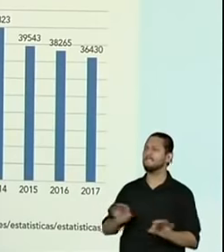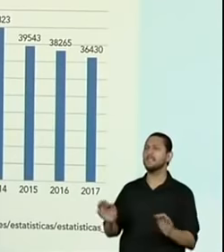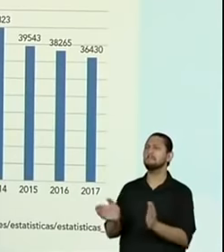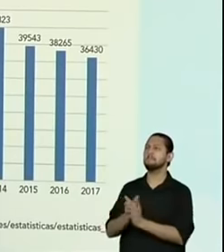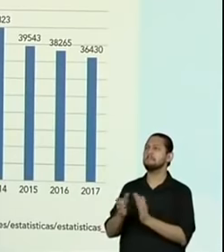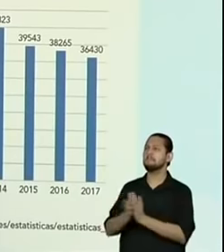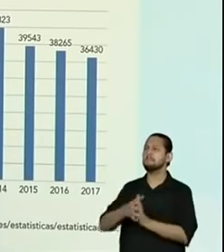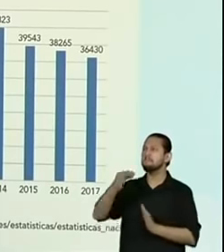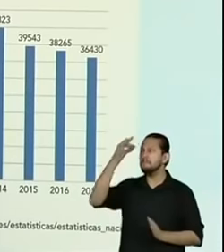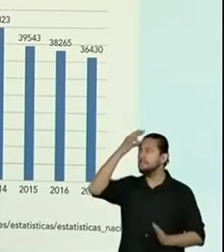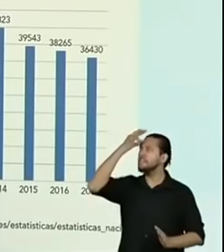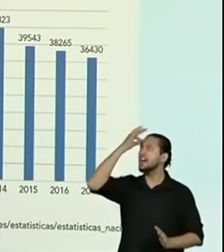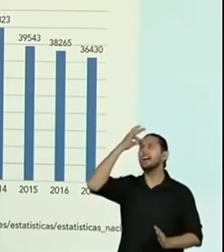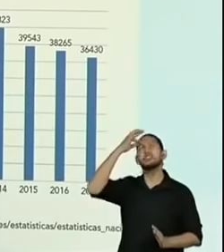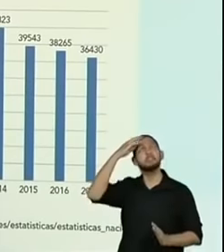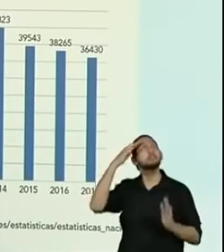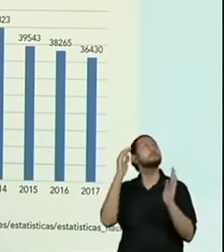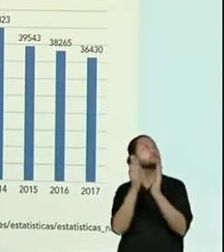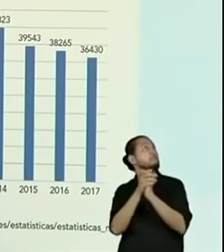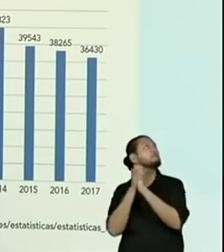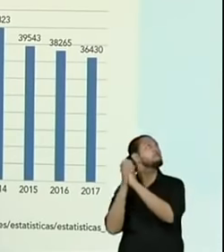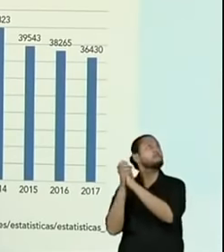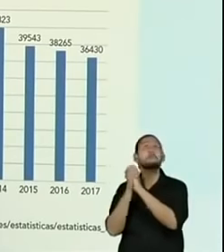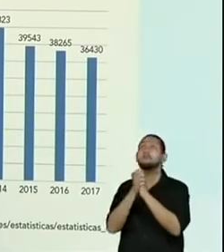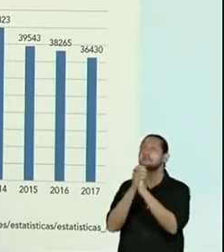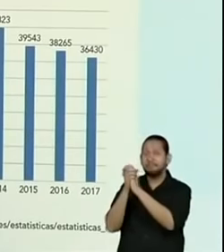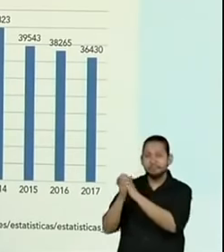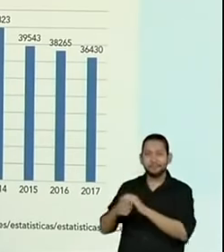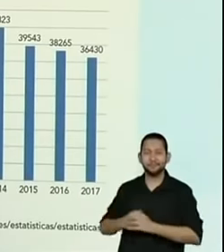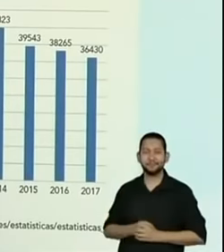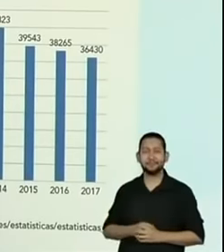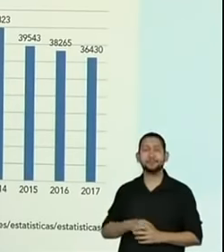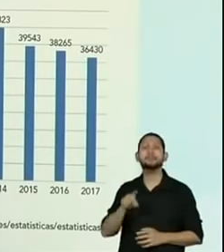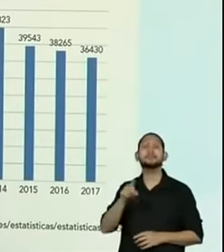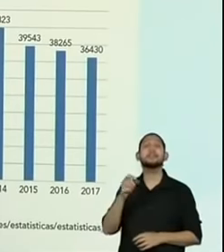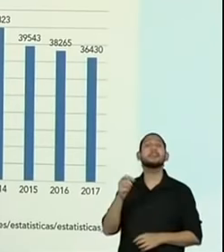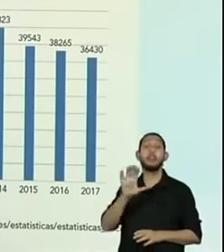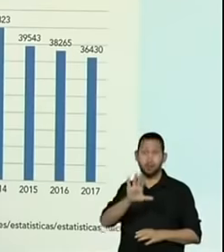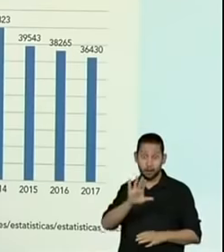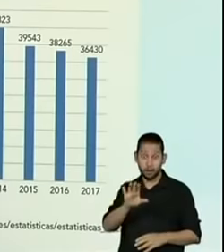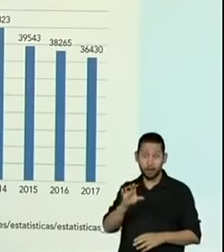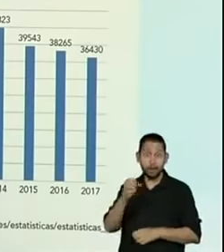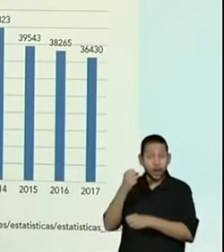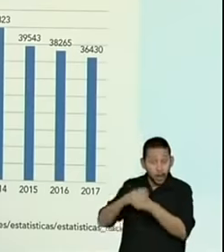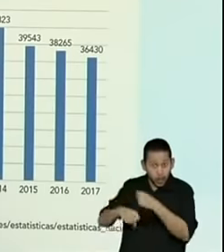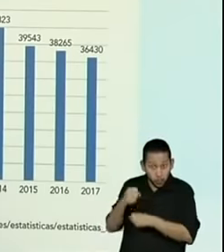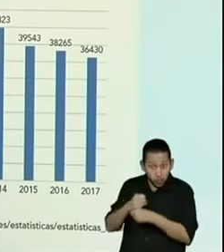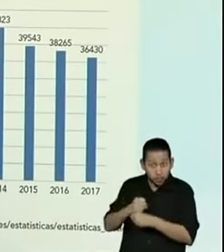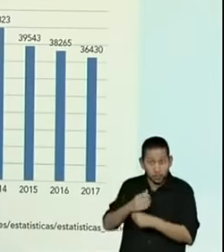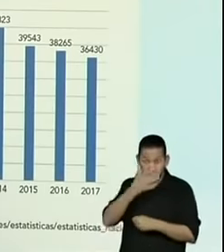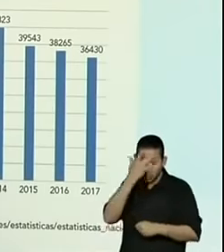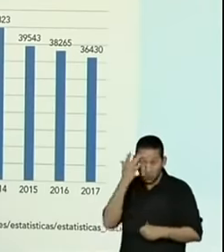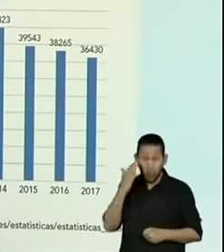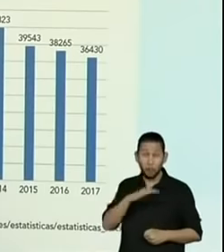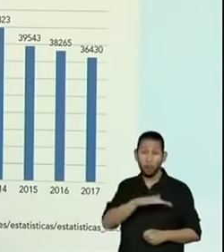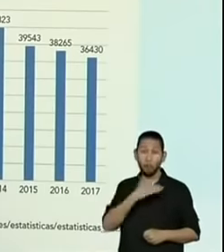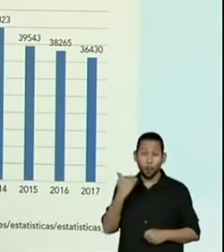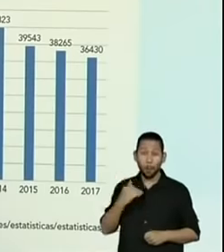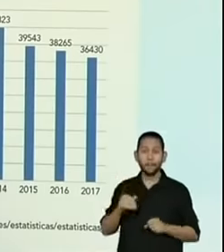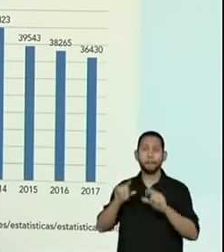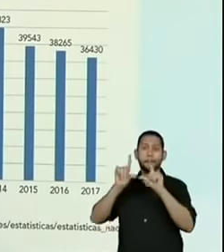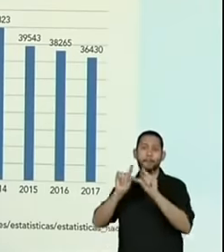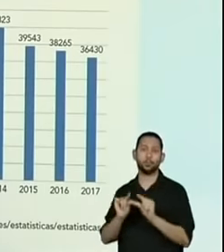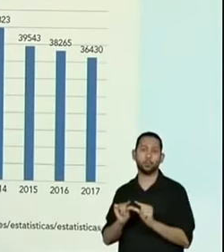repetir a pergunta enquanto vocês ficam aí observando, tá? Em que ano houve o menor número de mortes no trânsito e